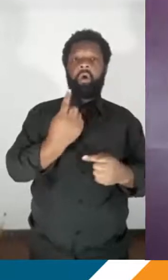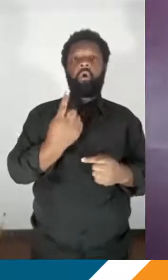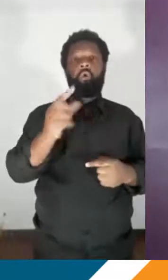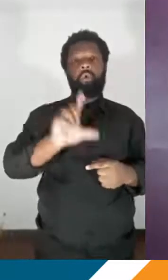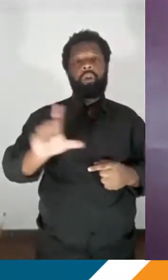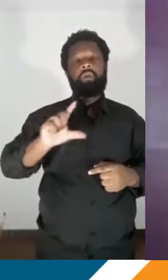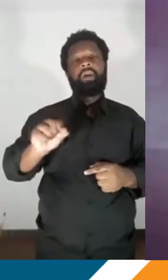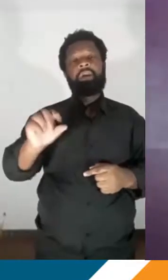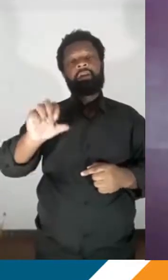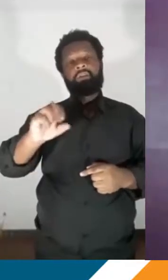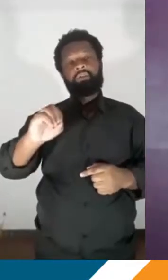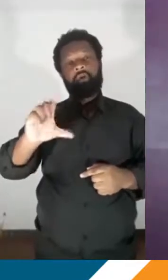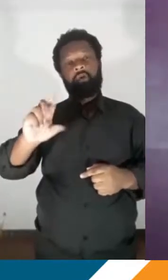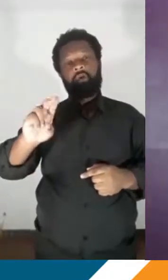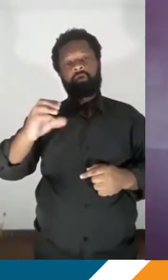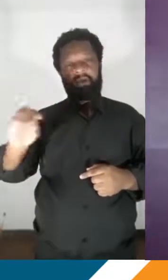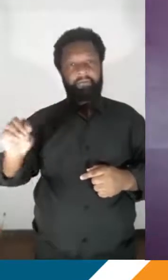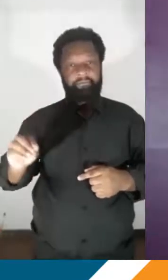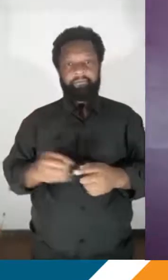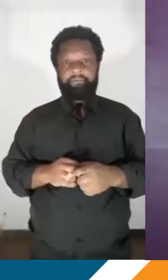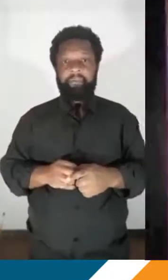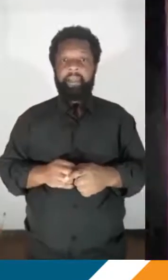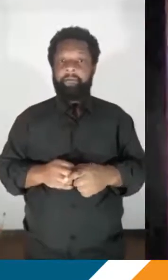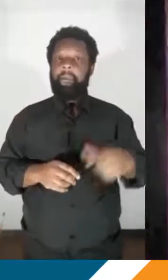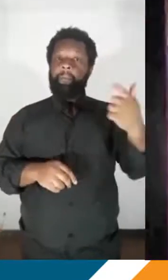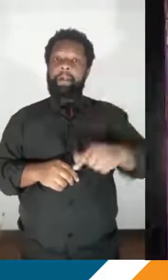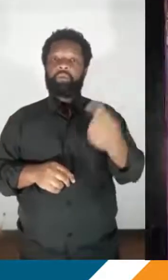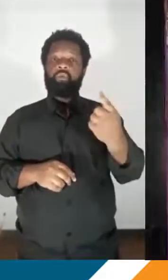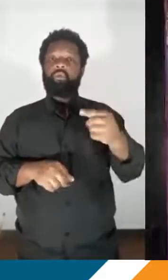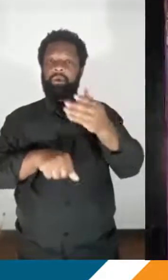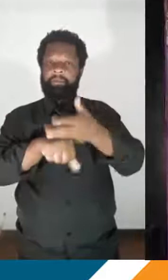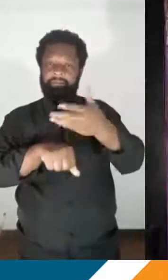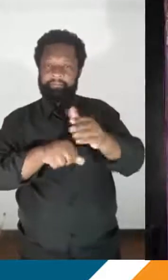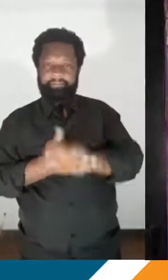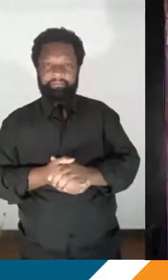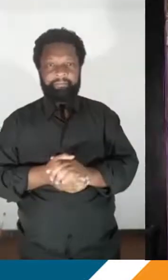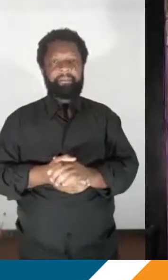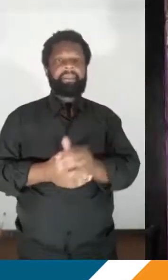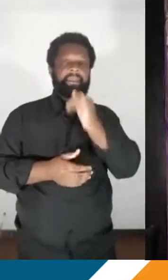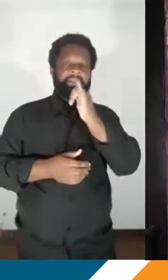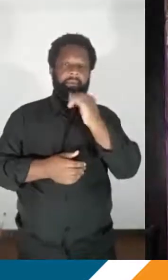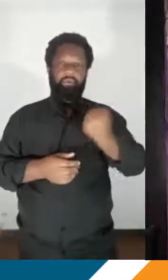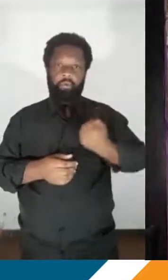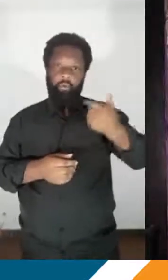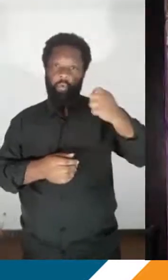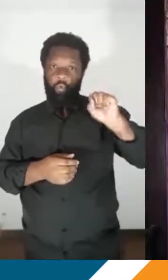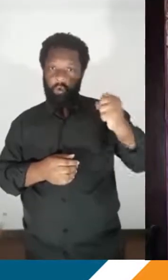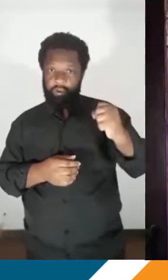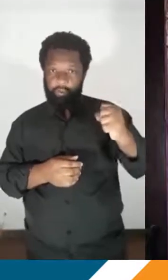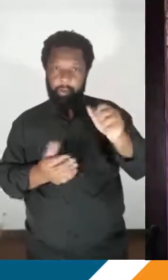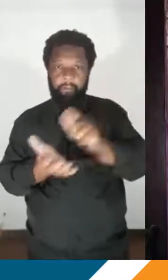também 1 litro de solução, tá bom? Vamos fazer um exercício sobre isso.